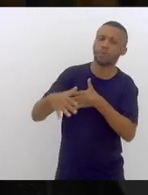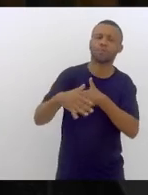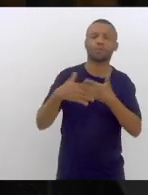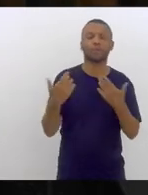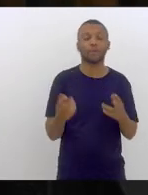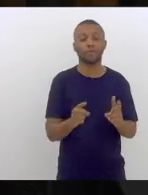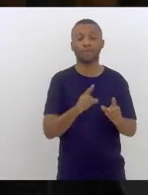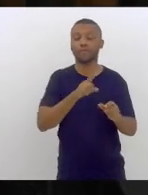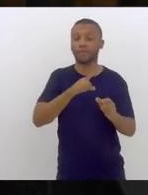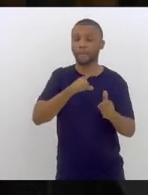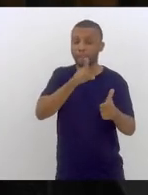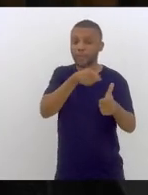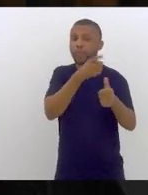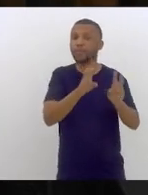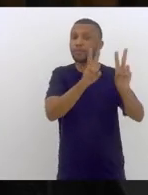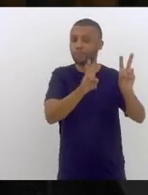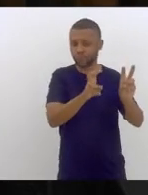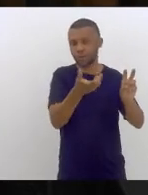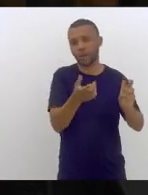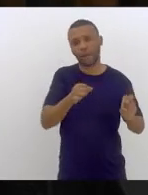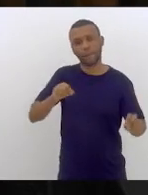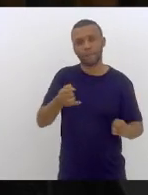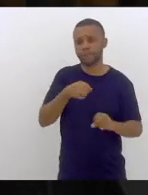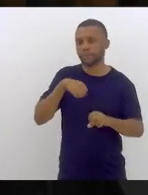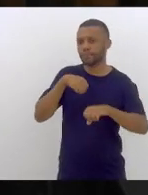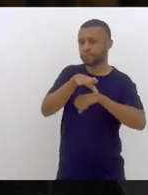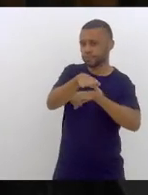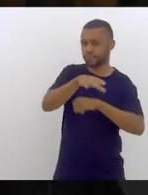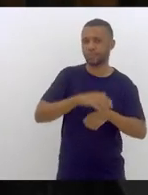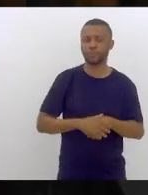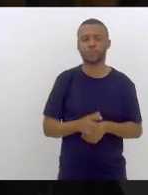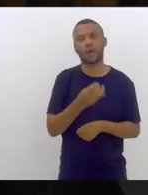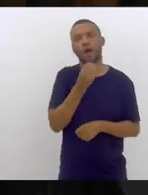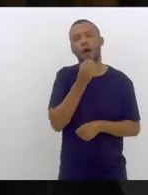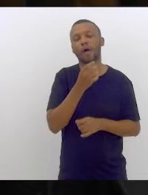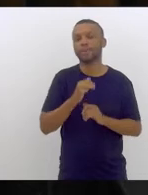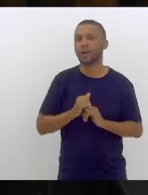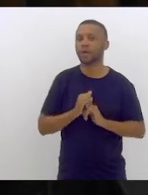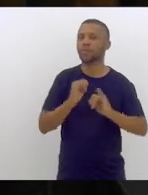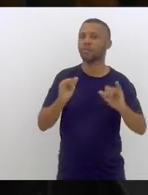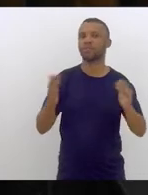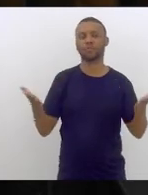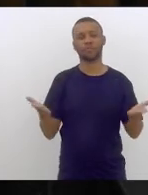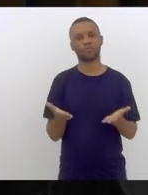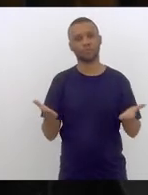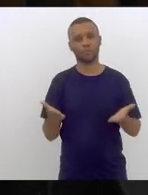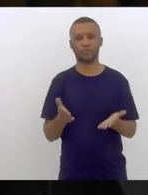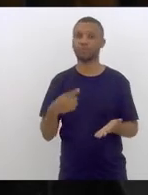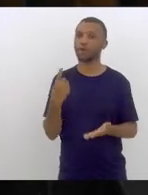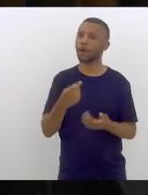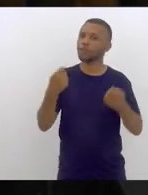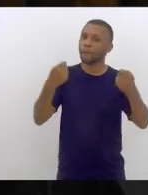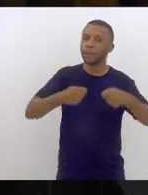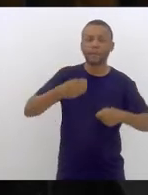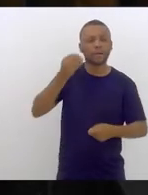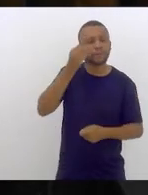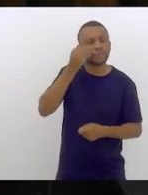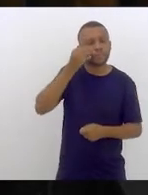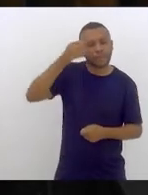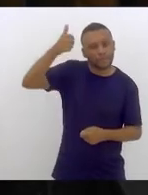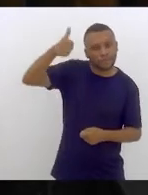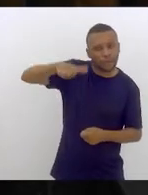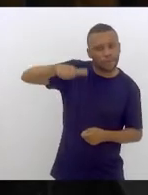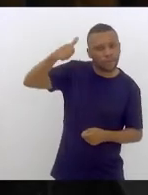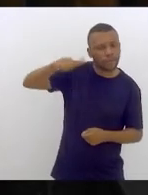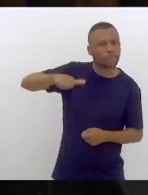Primeiro Registro é claro a notícia de hoje precisamos ainda averiguar